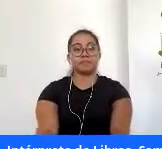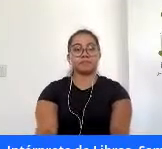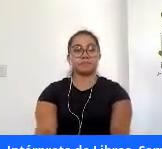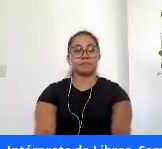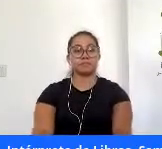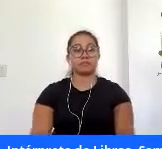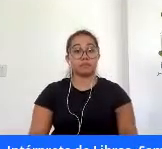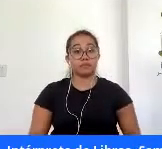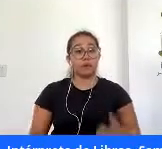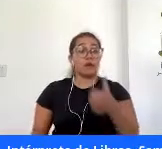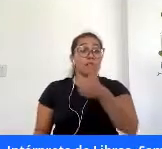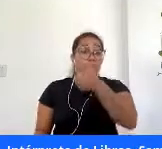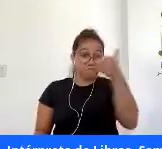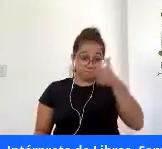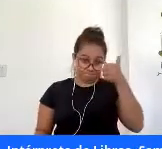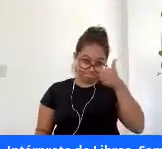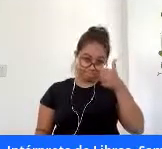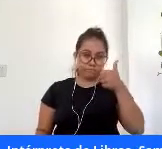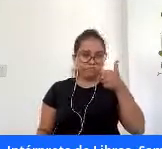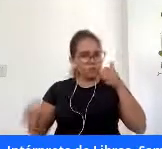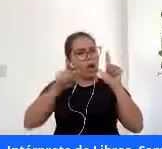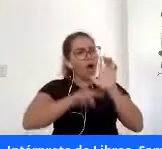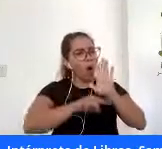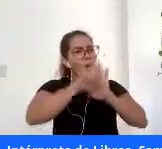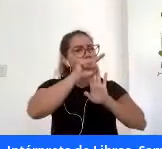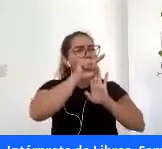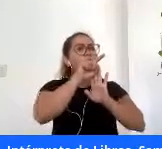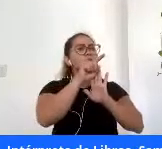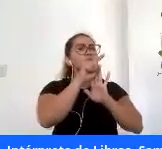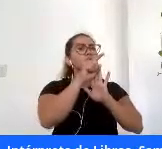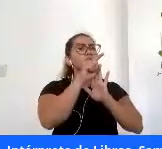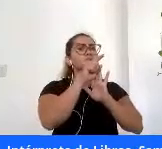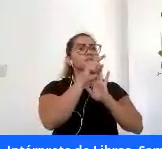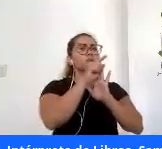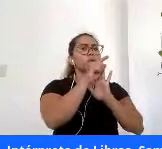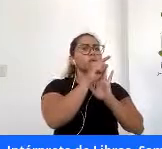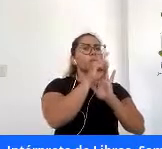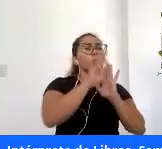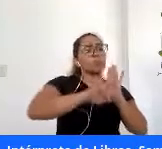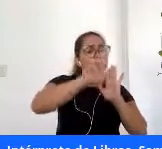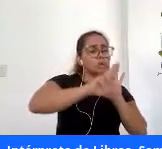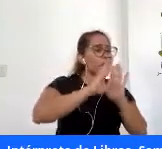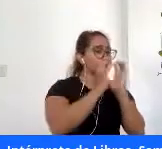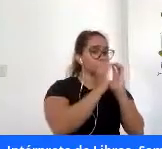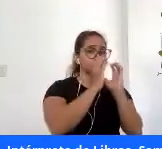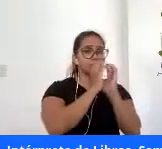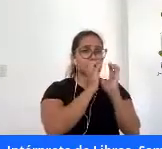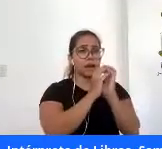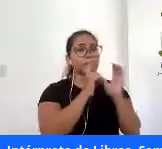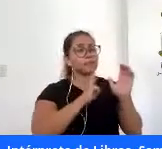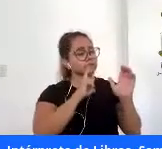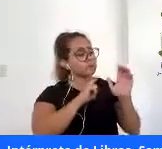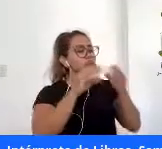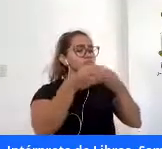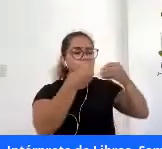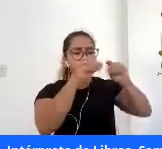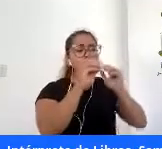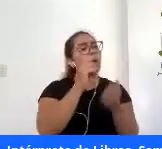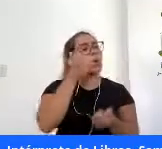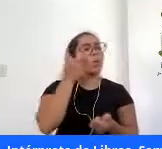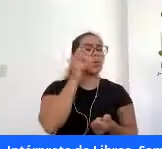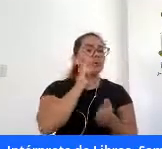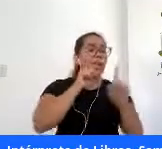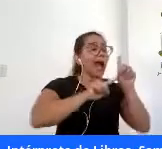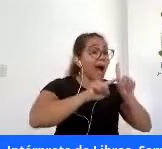Na primeira hipótese, seria o aumento das funções cognitivas superiores. Então, você tem um aumento aqui no gráfico da plasticidade em relação a